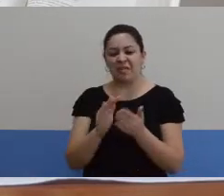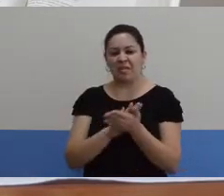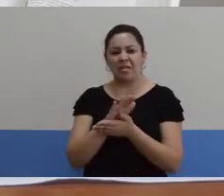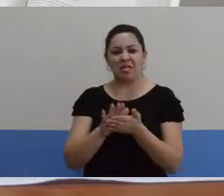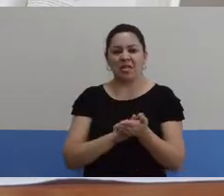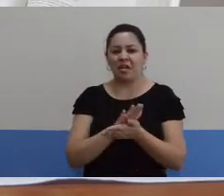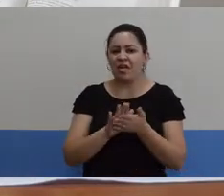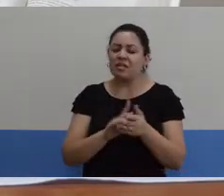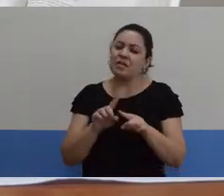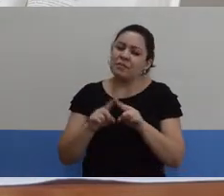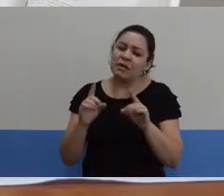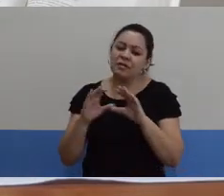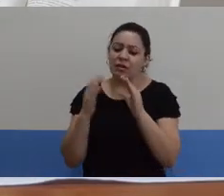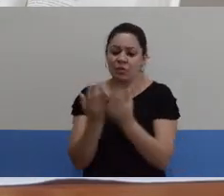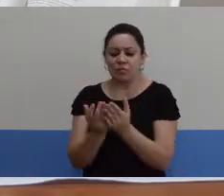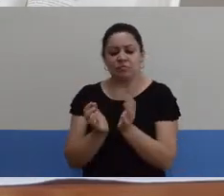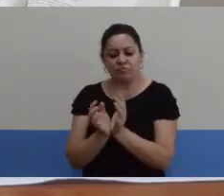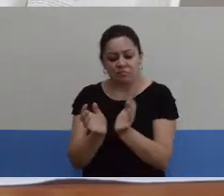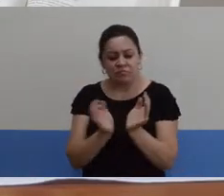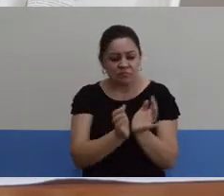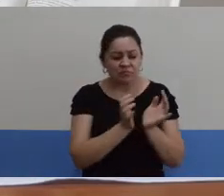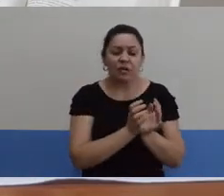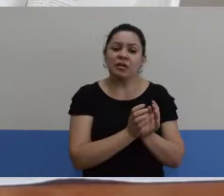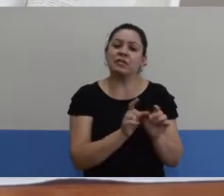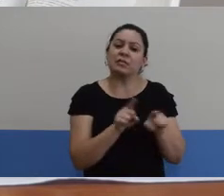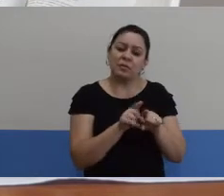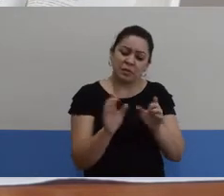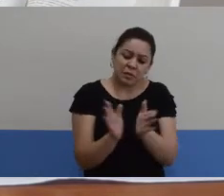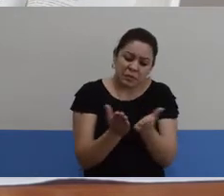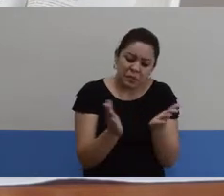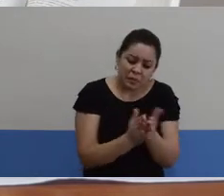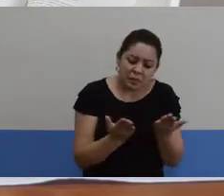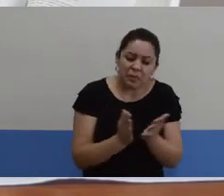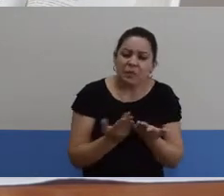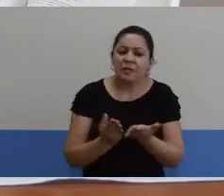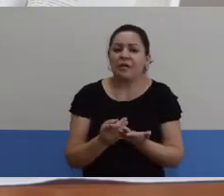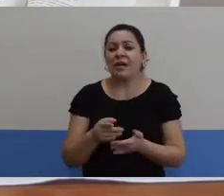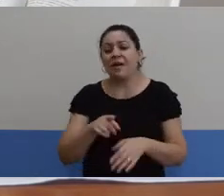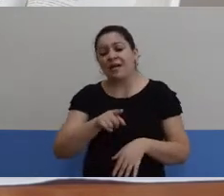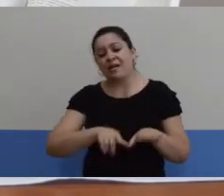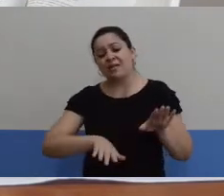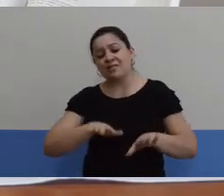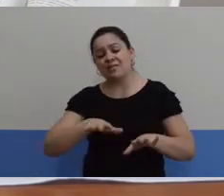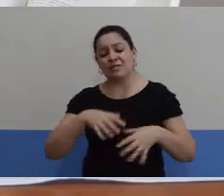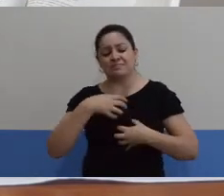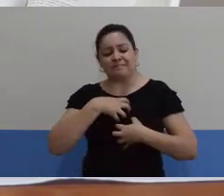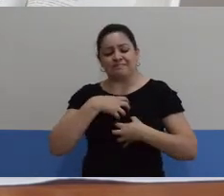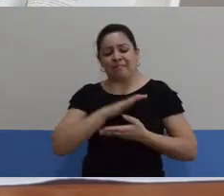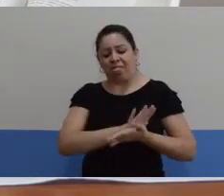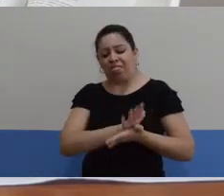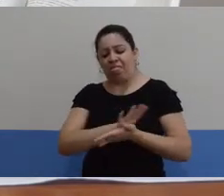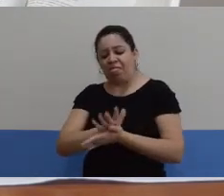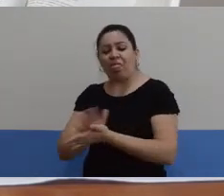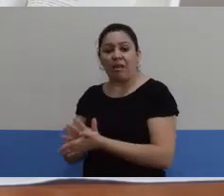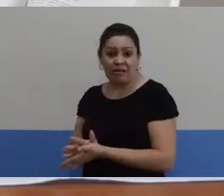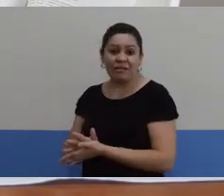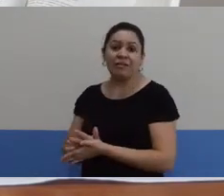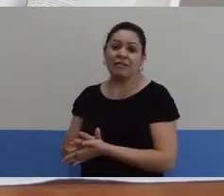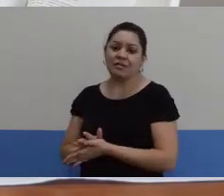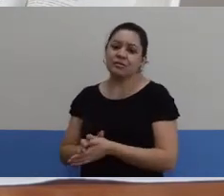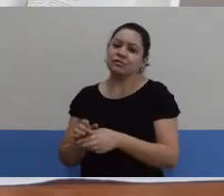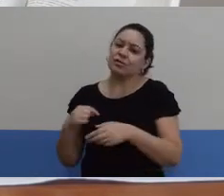na comunidade, os pobres, os que se sentem às vezes excluídos. Então